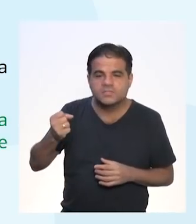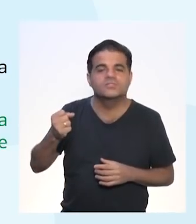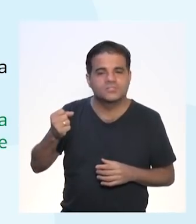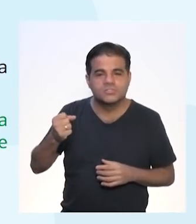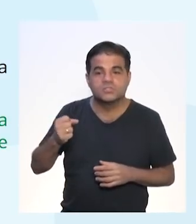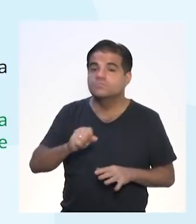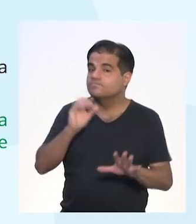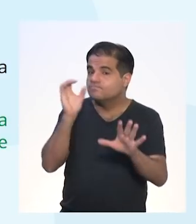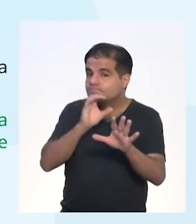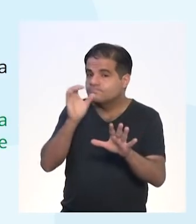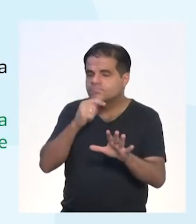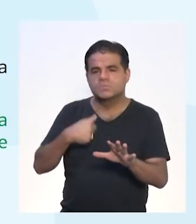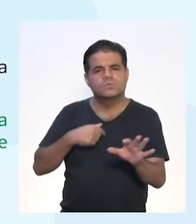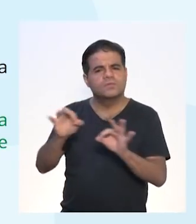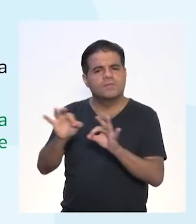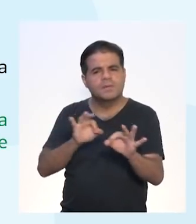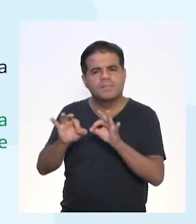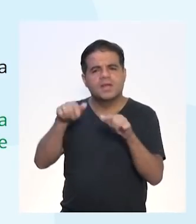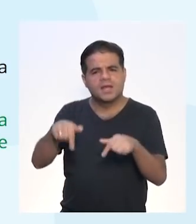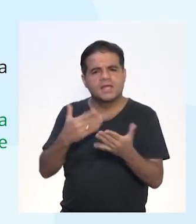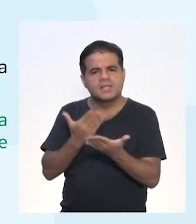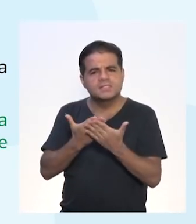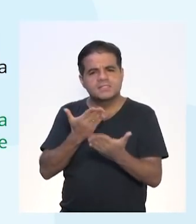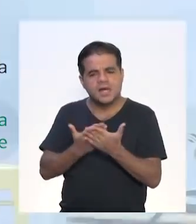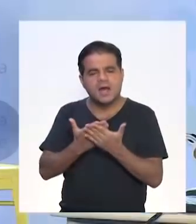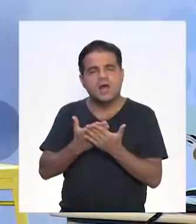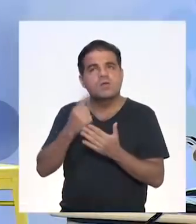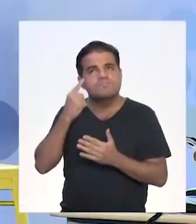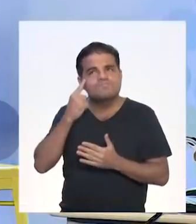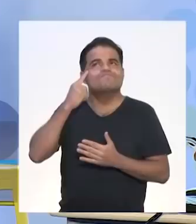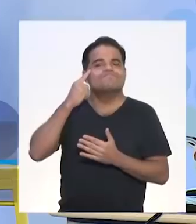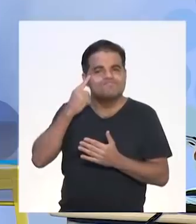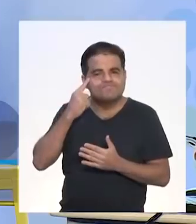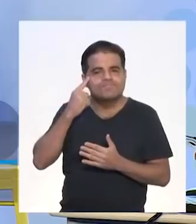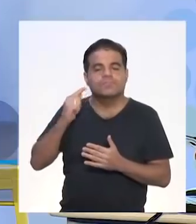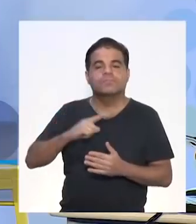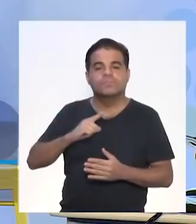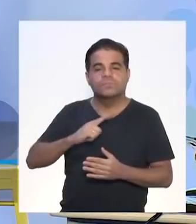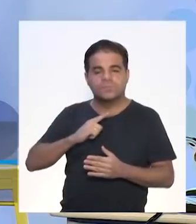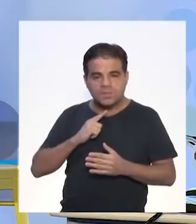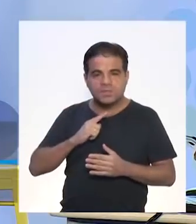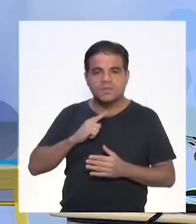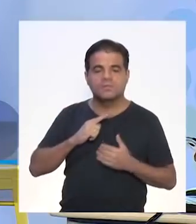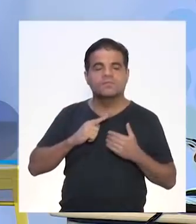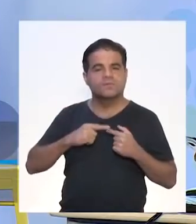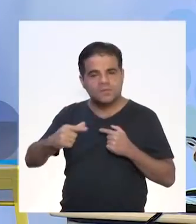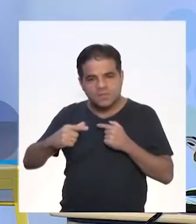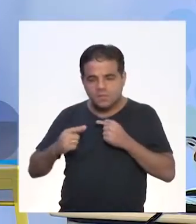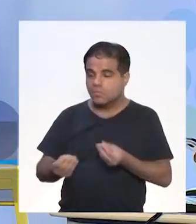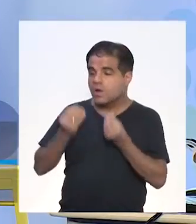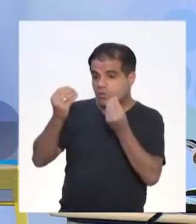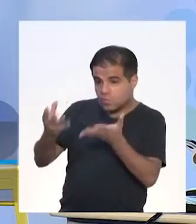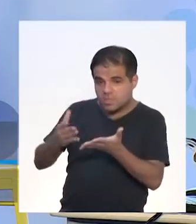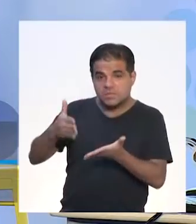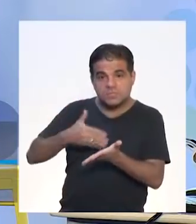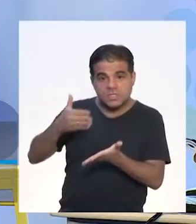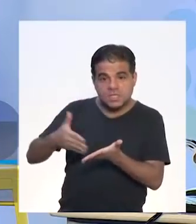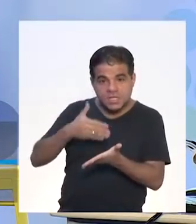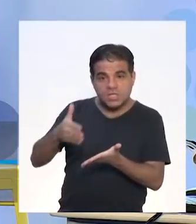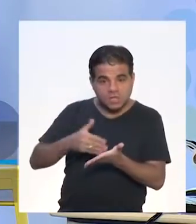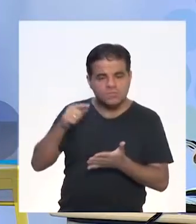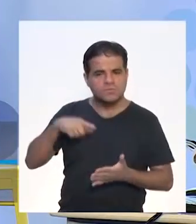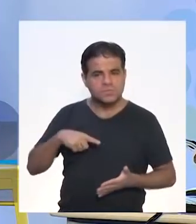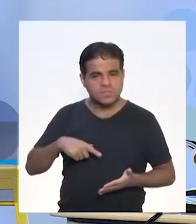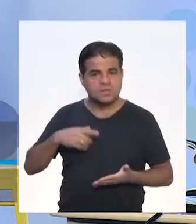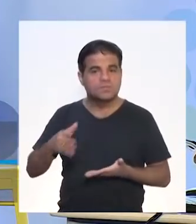Coincidentemente, rapidinho, eu estava preparando essa aula e houve uma doação de livros aqui,